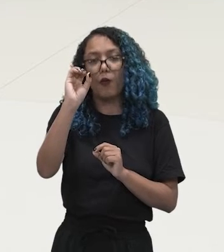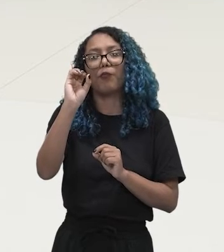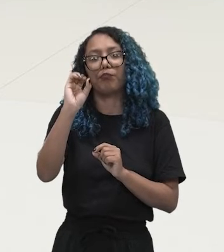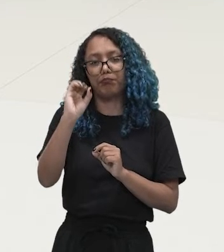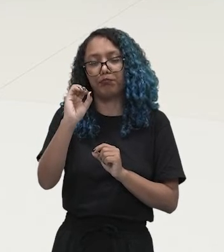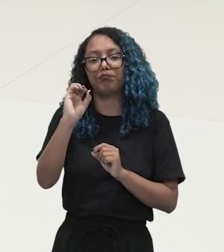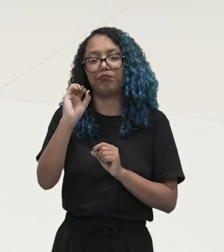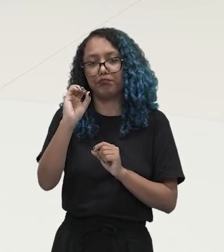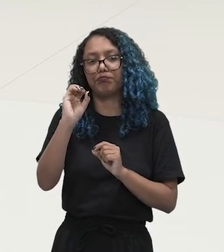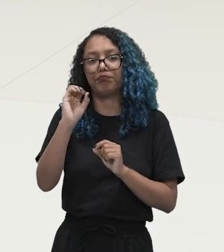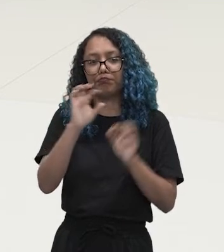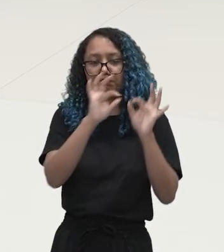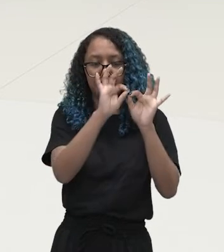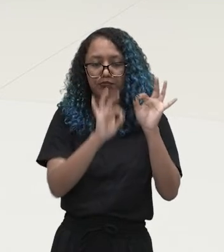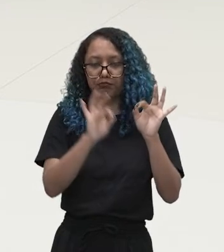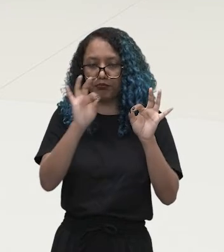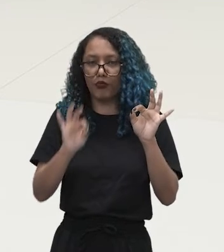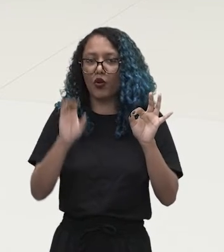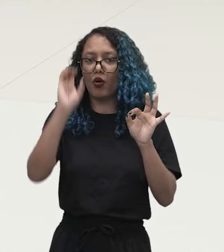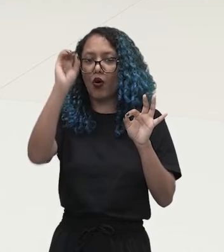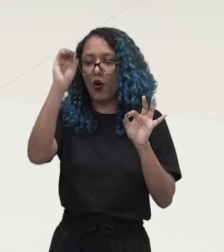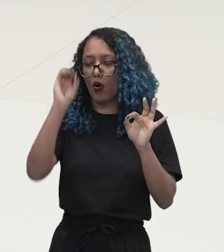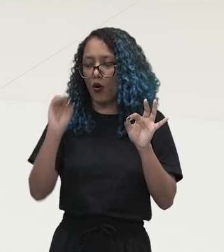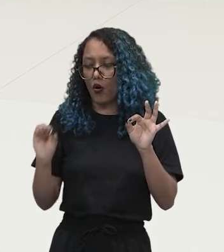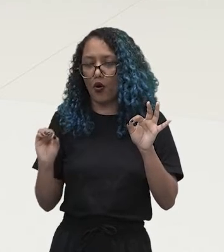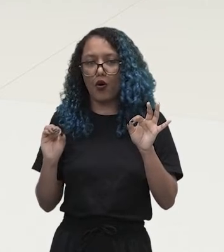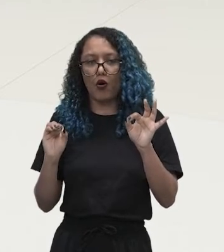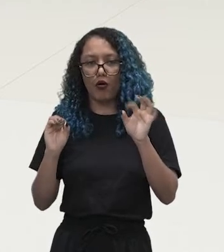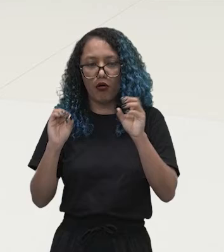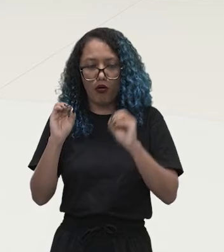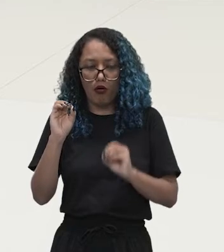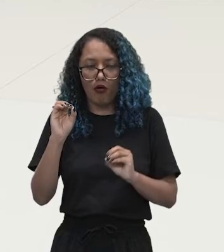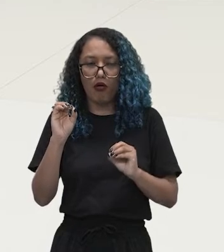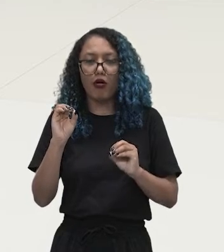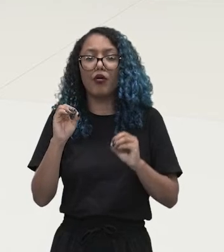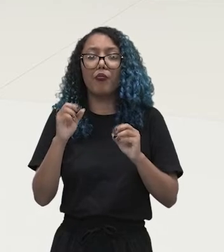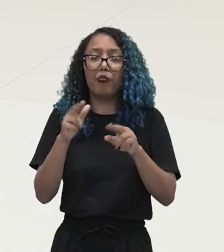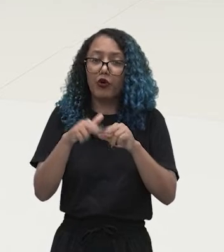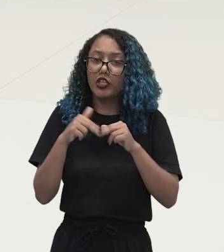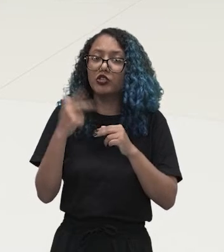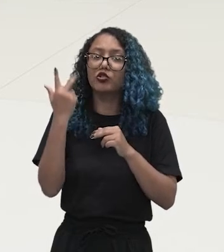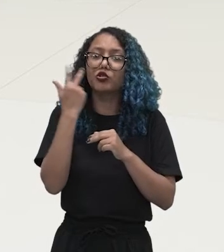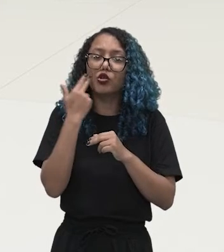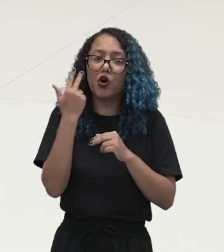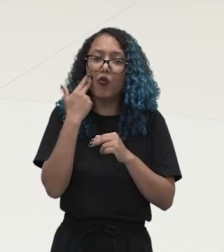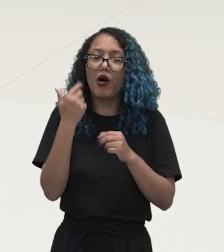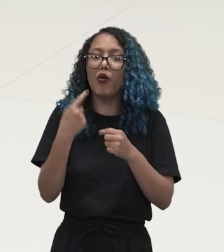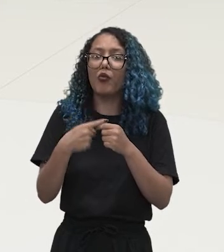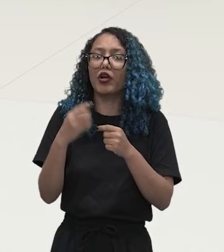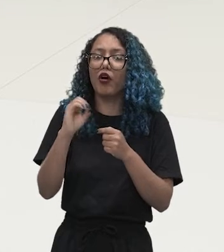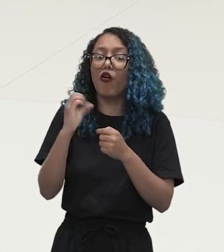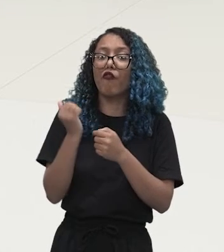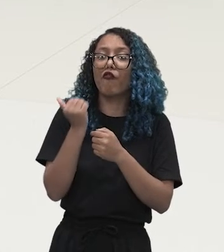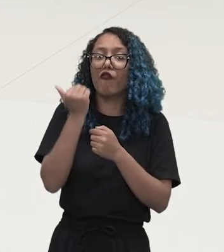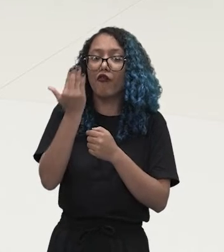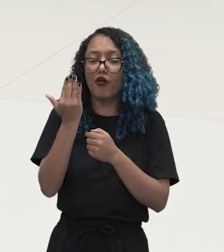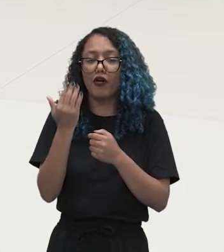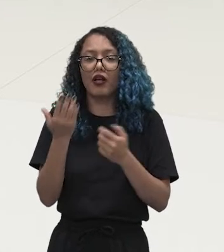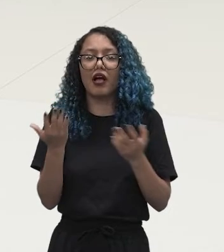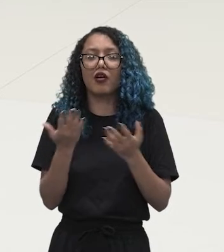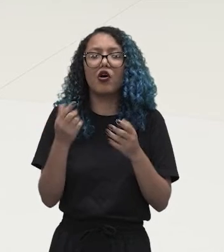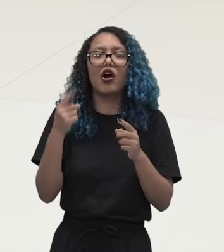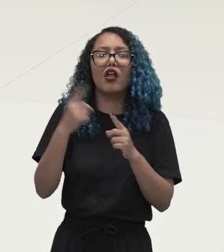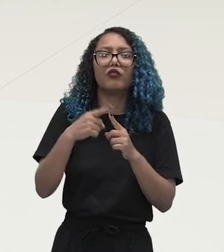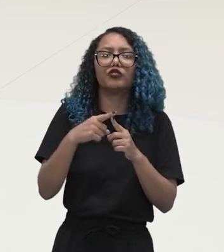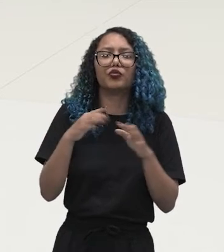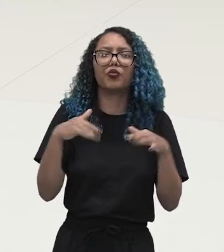Oxigênios. Então, portanto, ela é uma cadeia normal. Agora vamos olhar quanto à natureza, quanto ao tipo de ligação. Só tem ligação